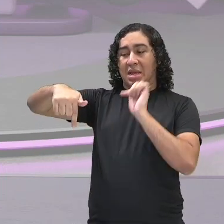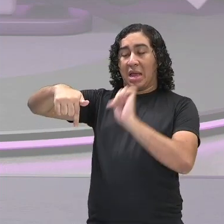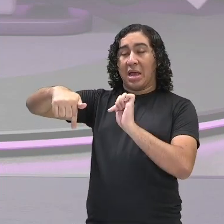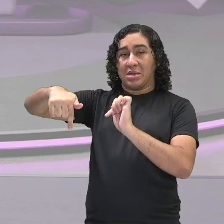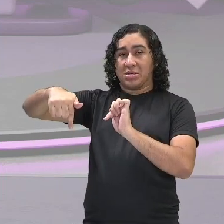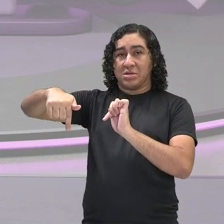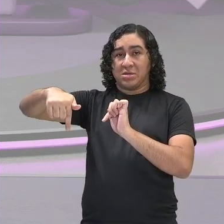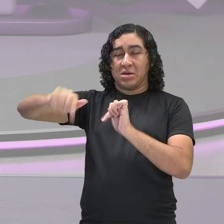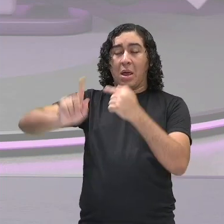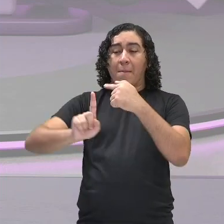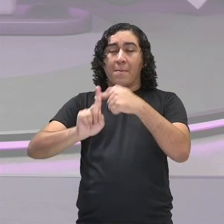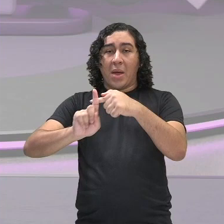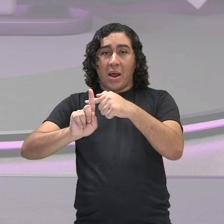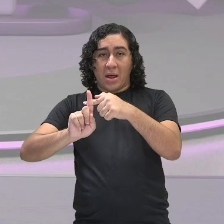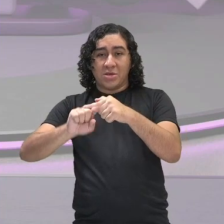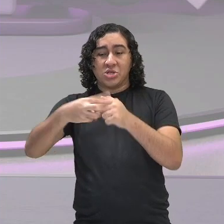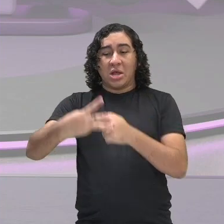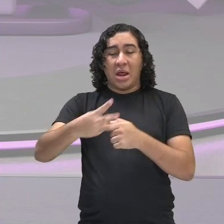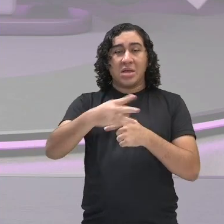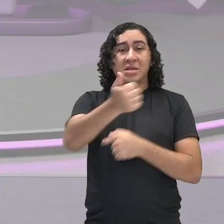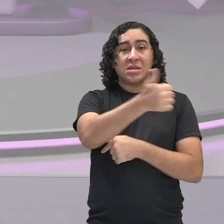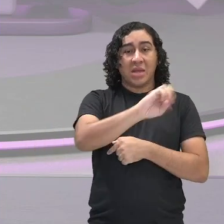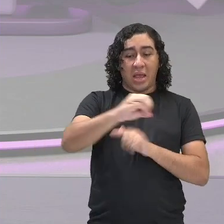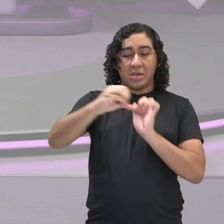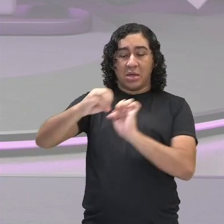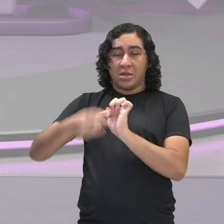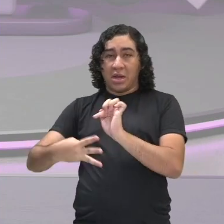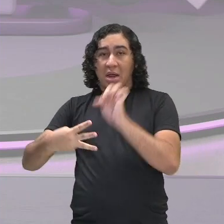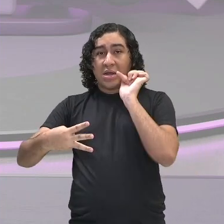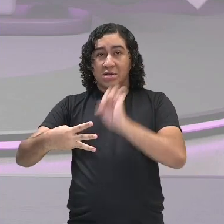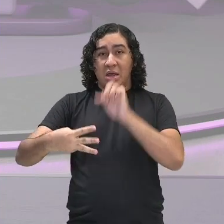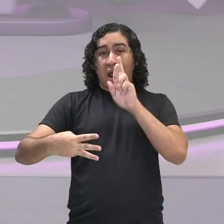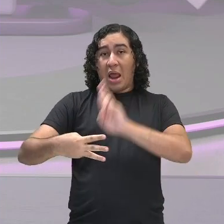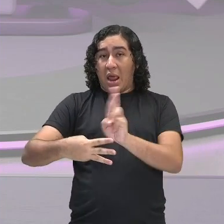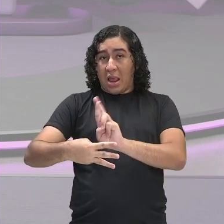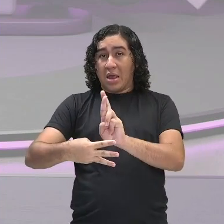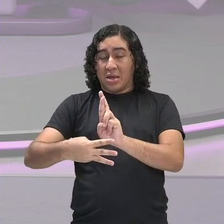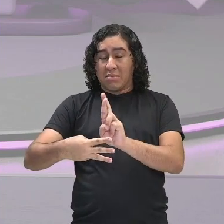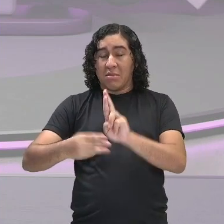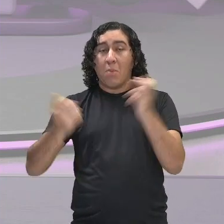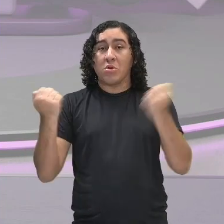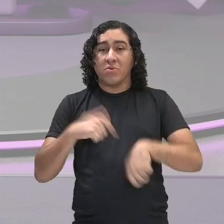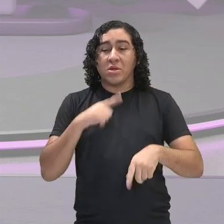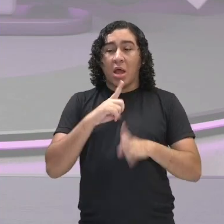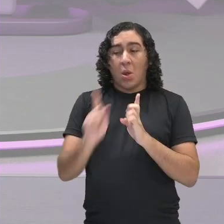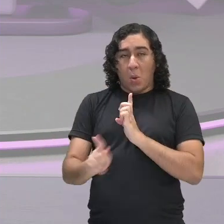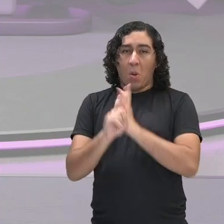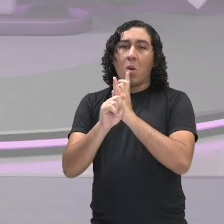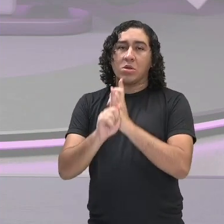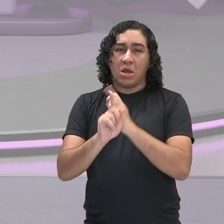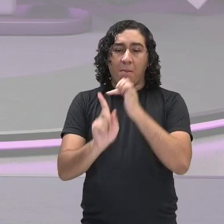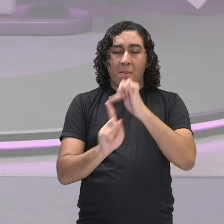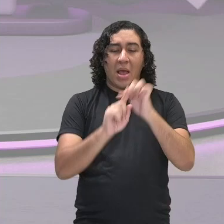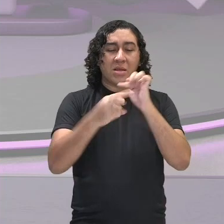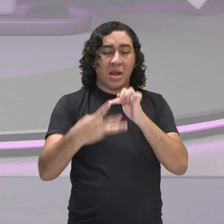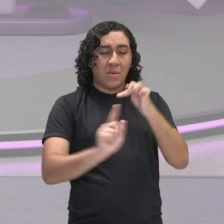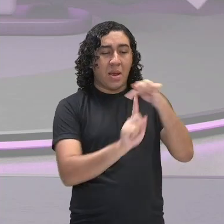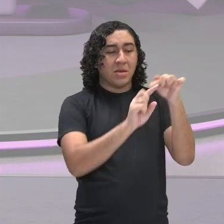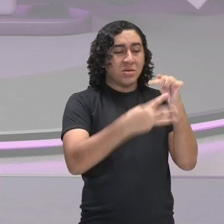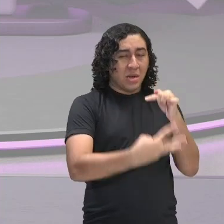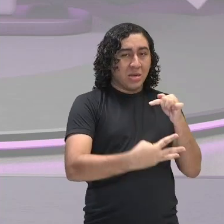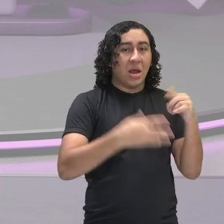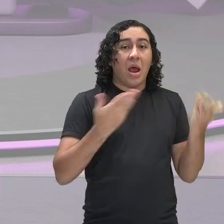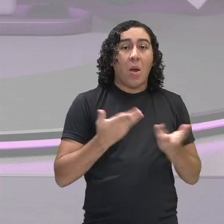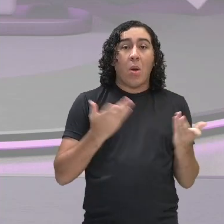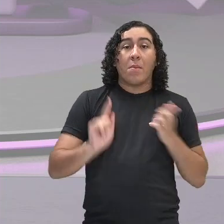A1 mais a razão, depois o A2 mais a razão para encontrar o terceiro e assim por diante, né? Então, para a gente encontrar